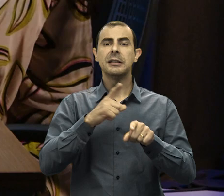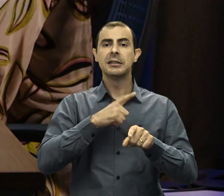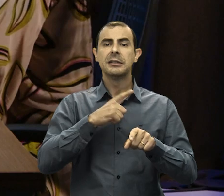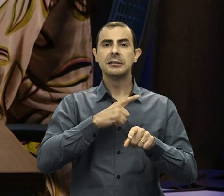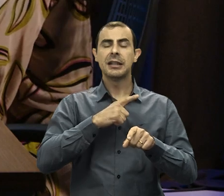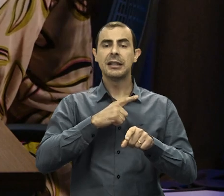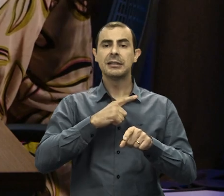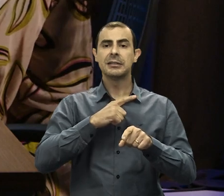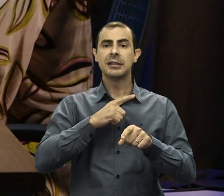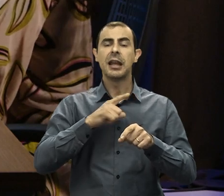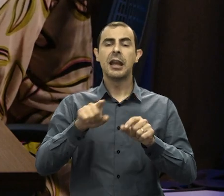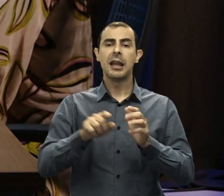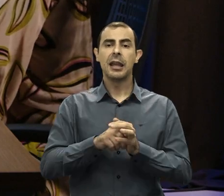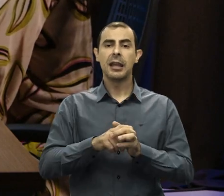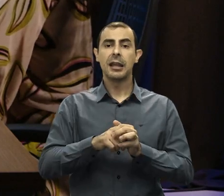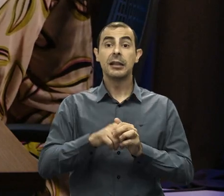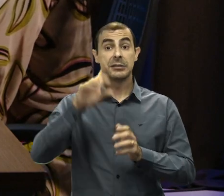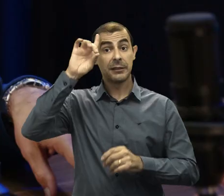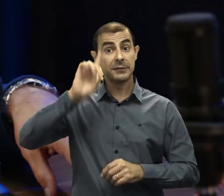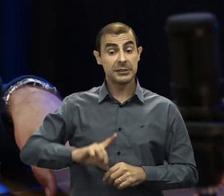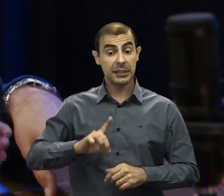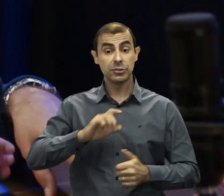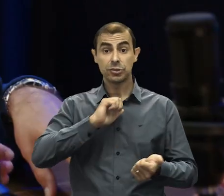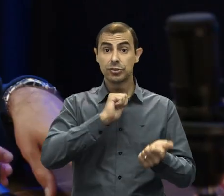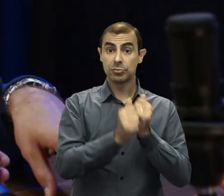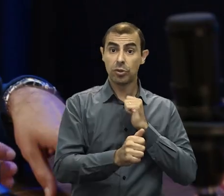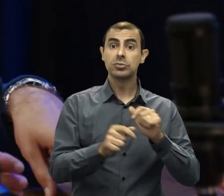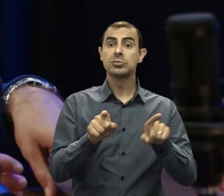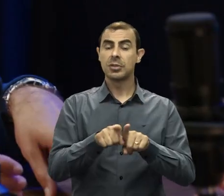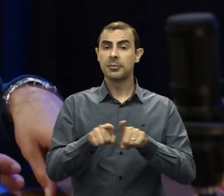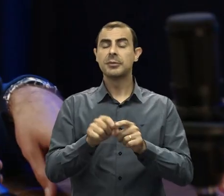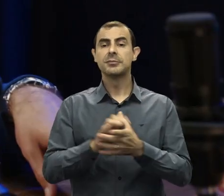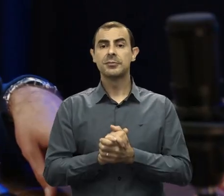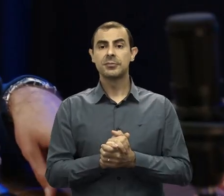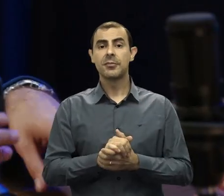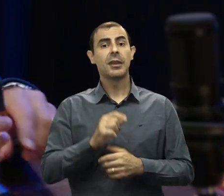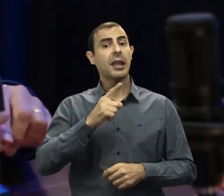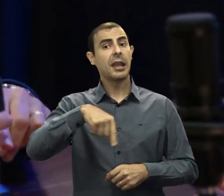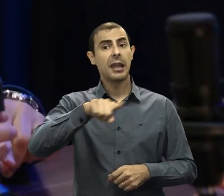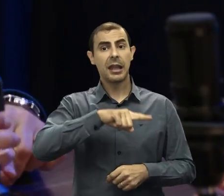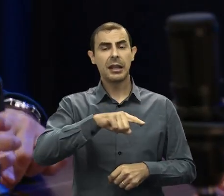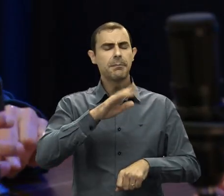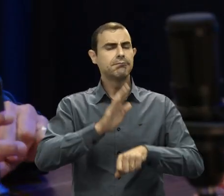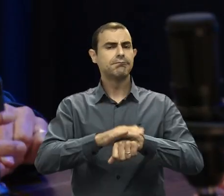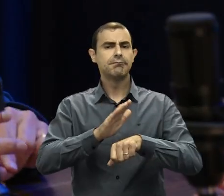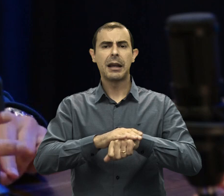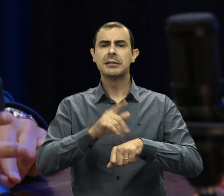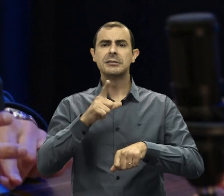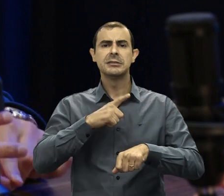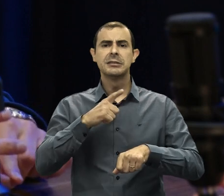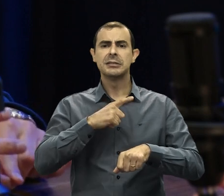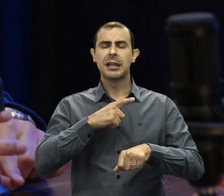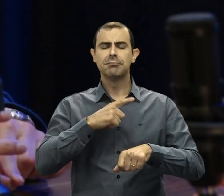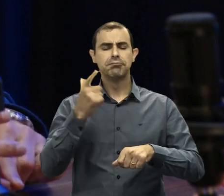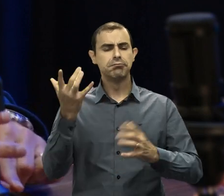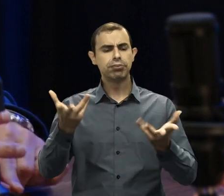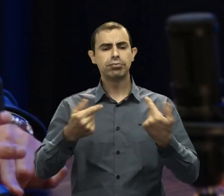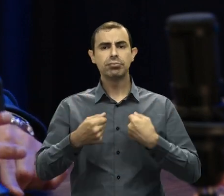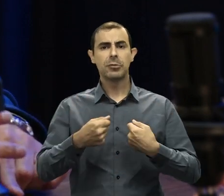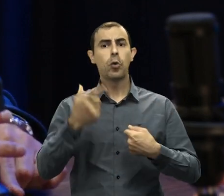apoio muito. Uma pessoa deficiente que pratica esporte, ela vai ser mais autônoma, ela vai ter